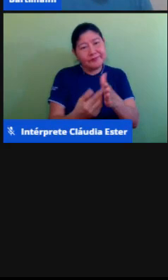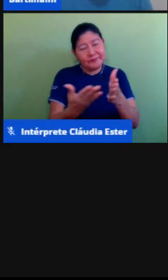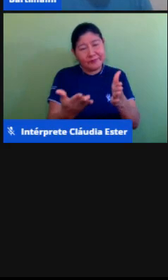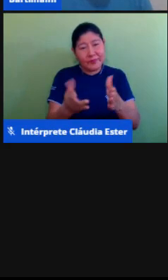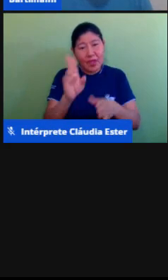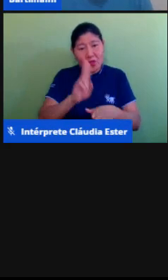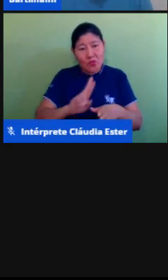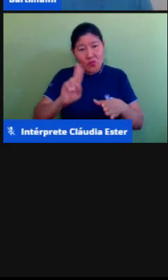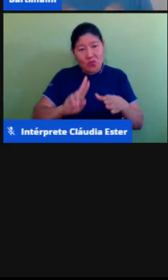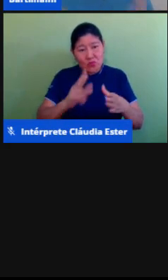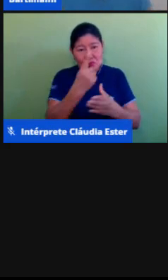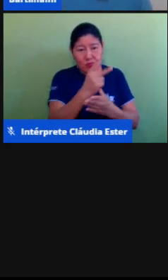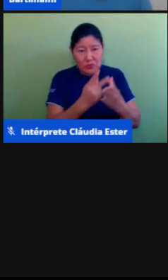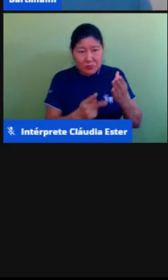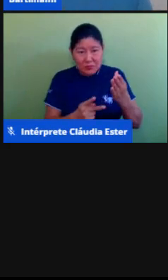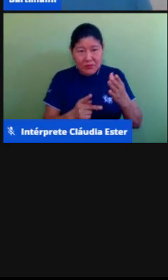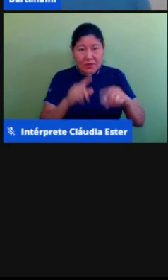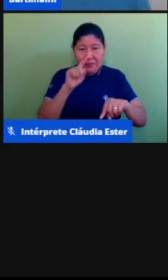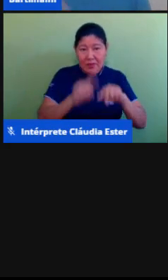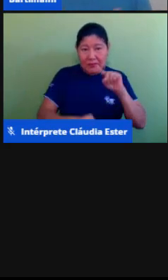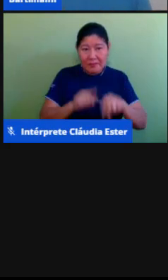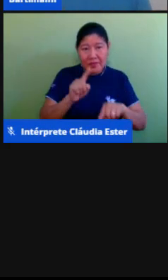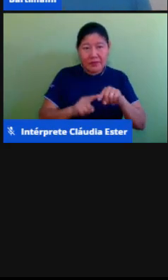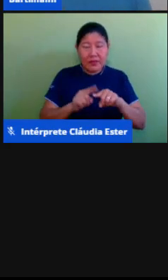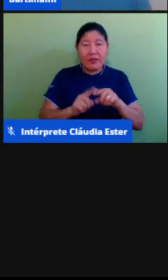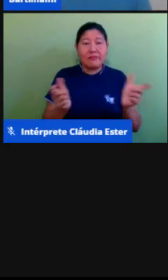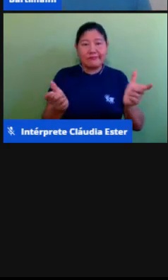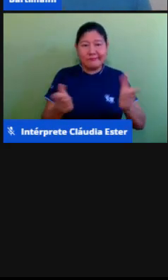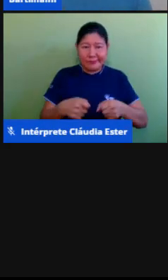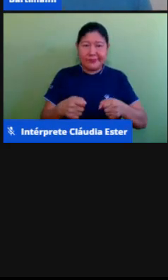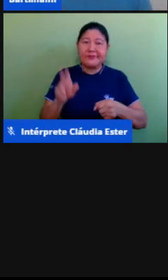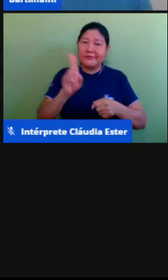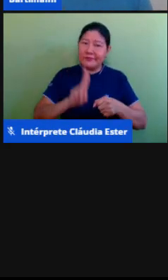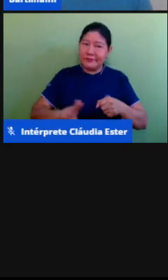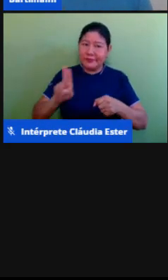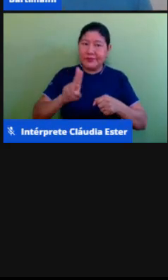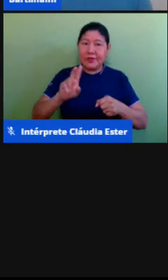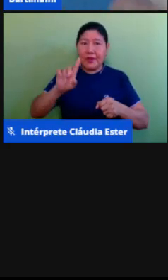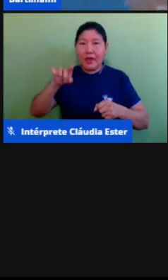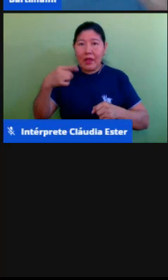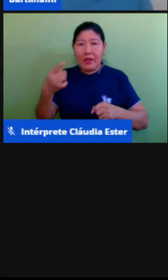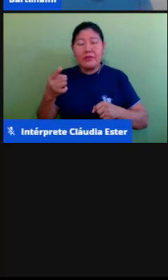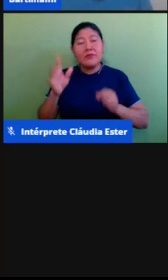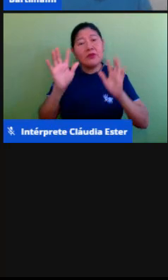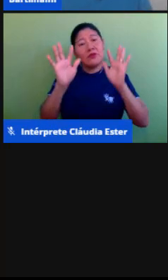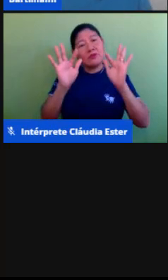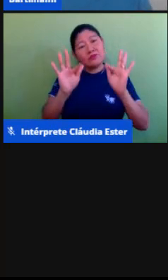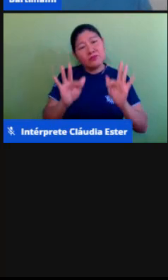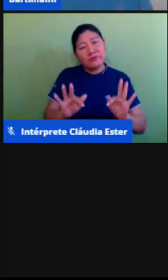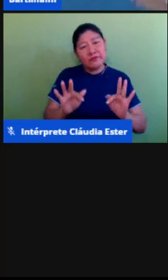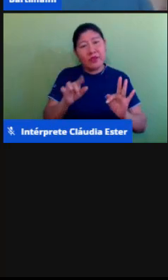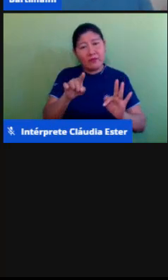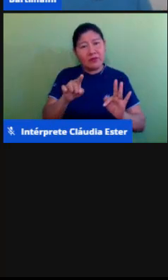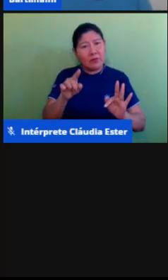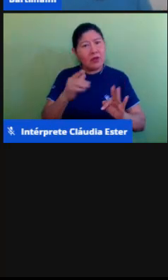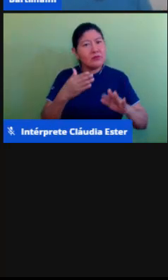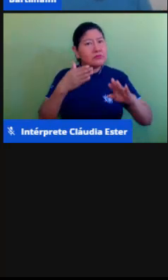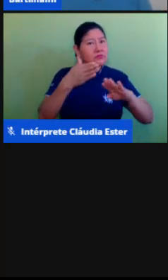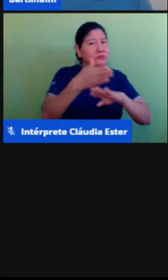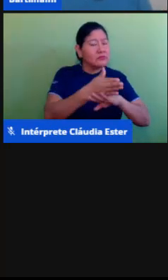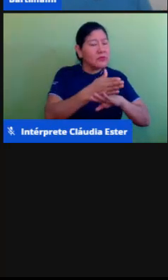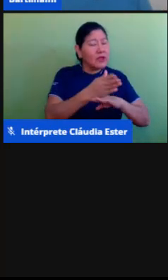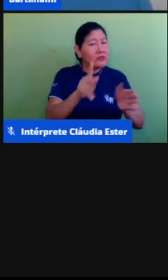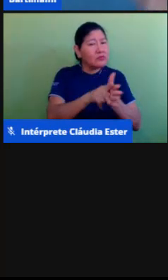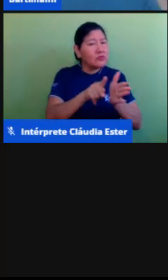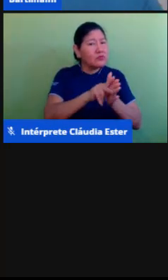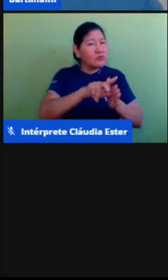ferramentas possíveis. Depois, né, encerrada a nossa fala, aí você vai entrar na plataforma, lembro do